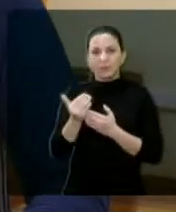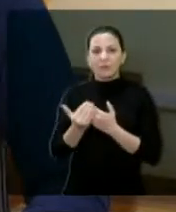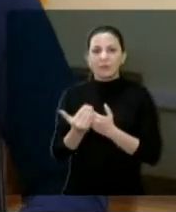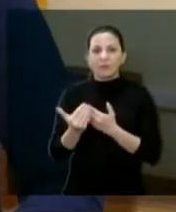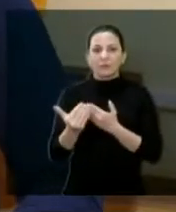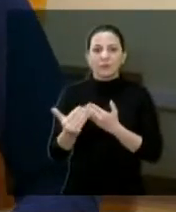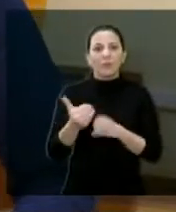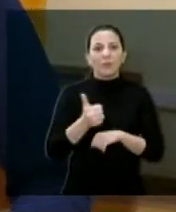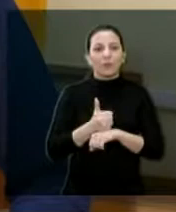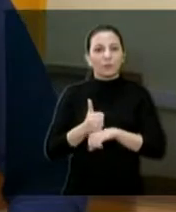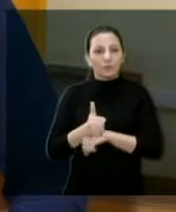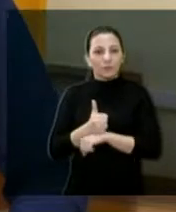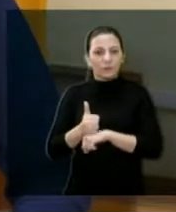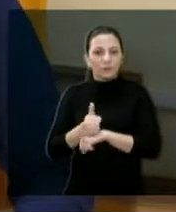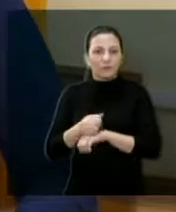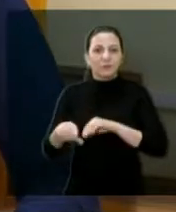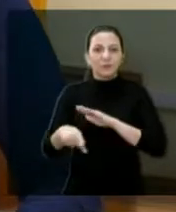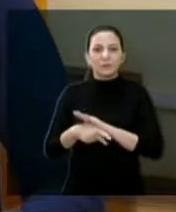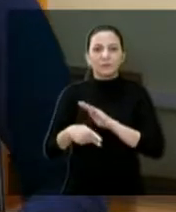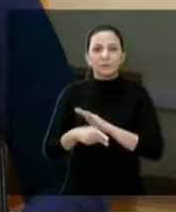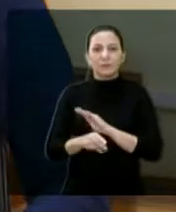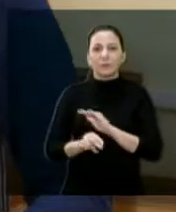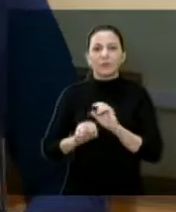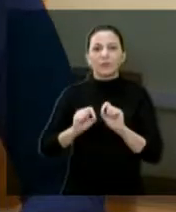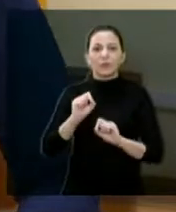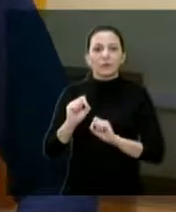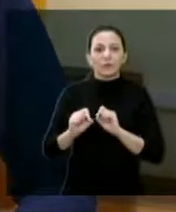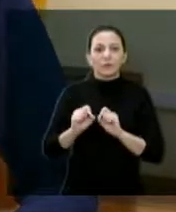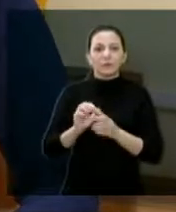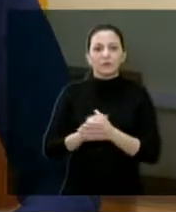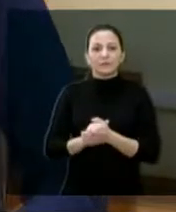13º batalhão, falou, tá aí o 13º.